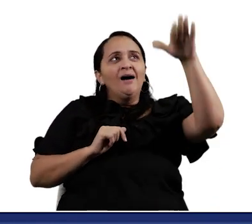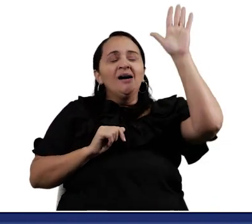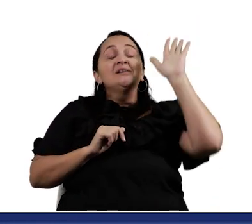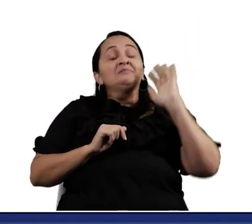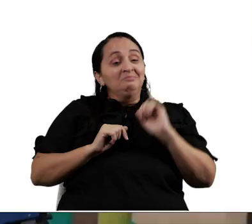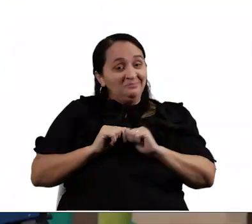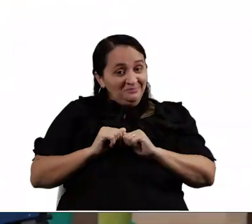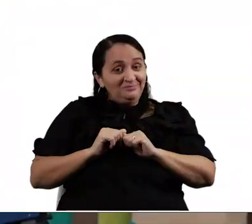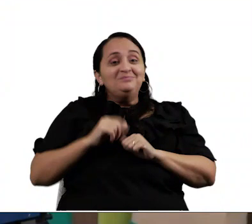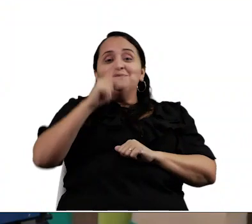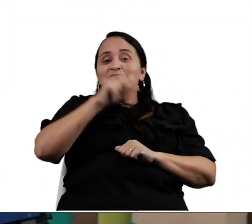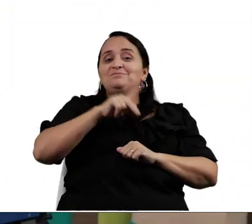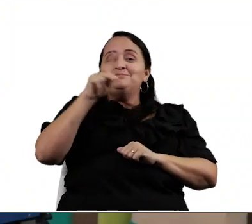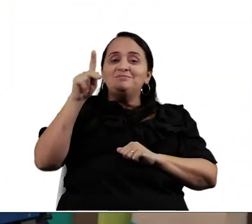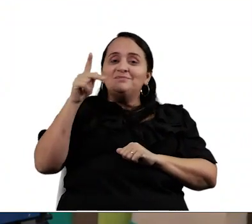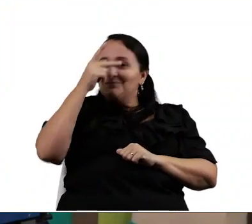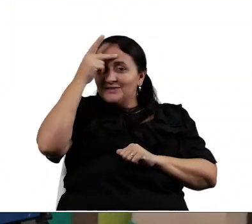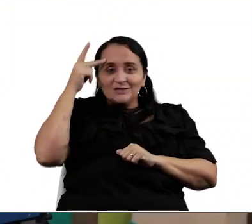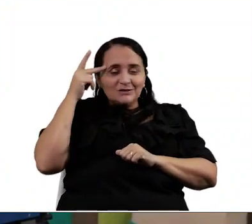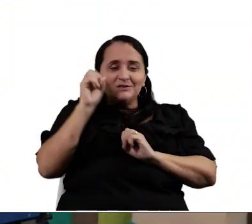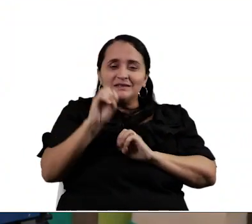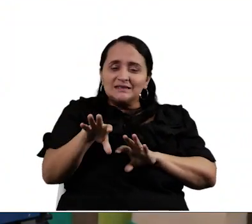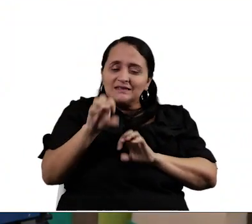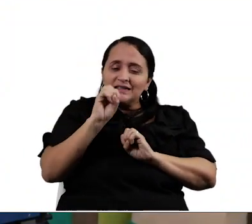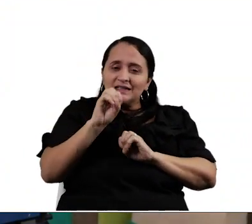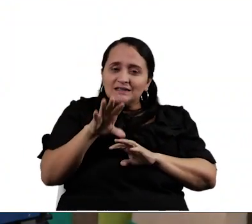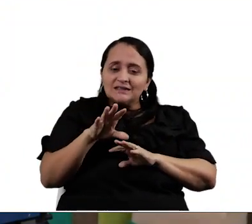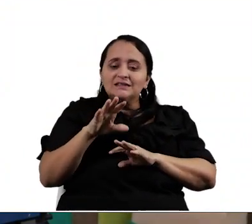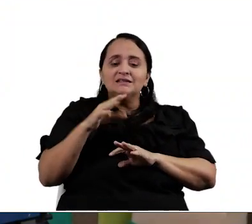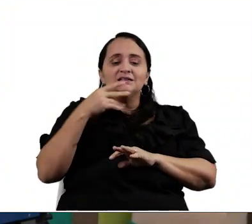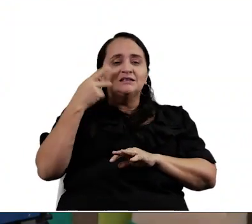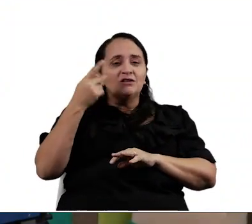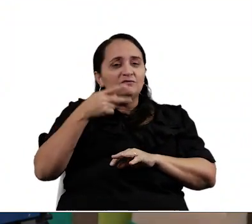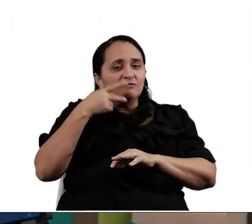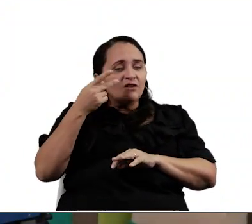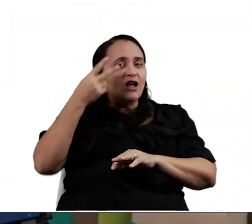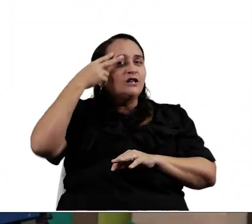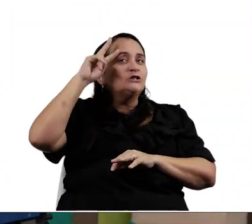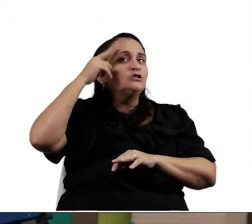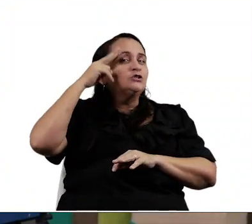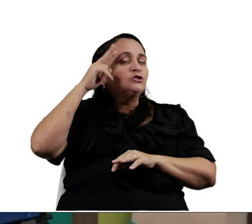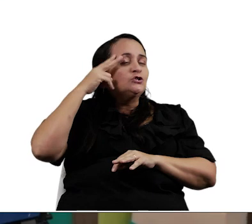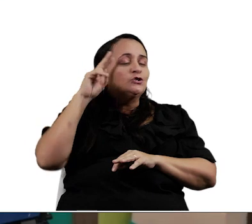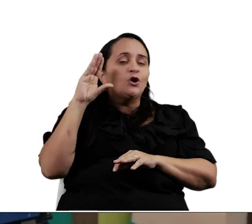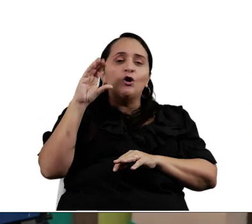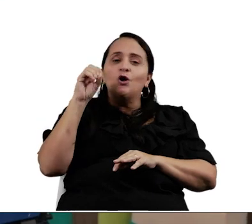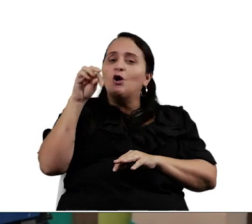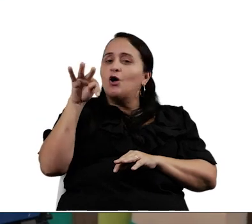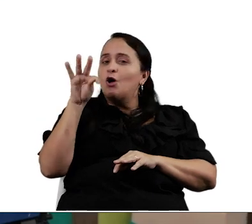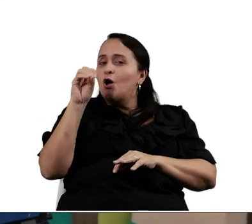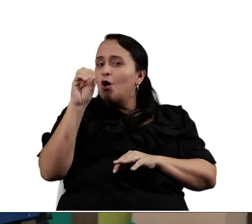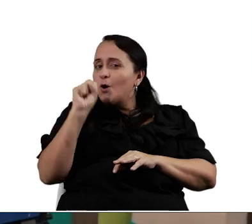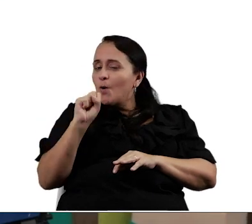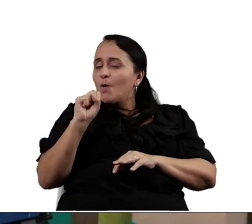nascidas na África. Então, na África, eles também têm o costume de ter os seus contos,